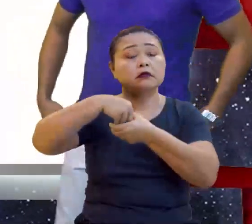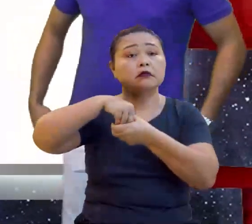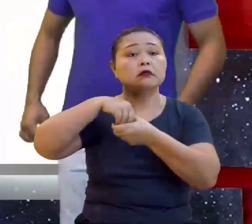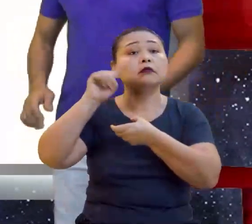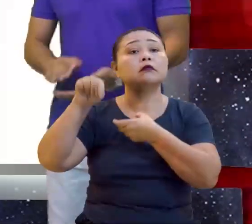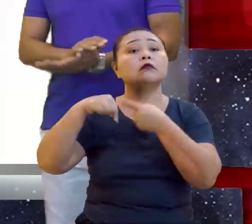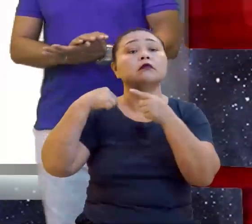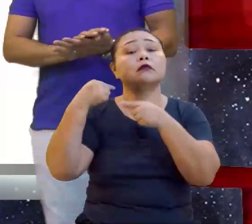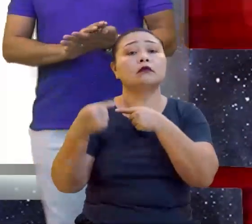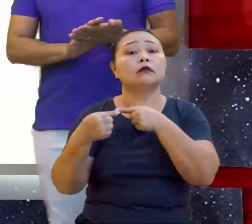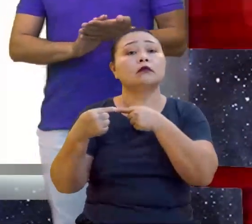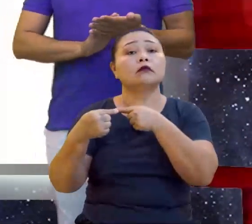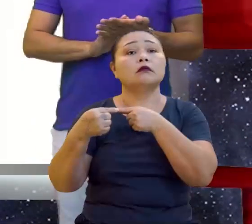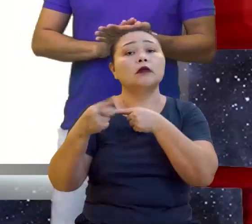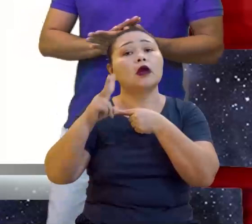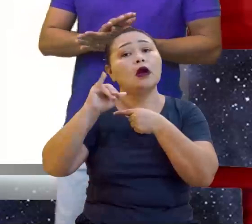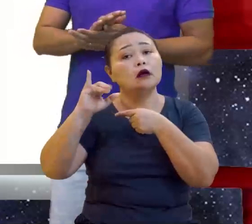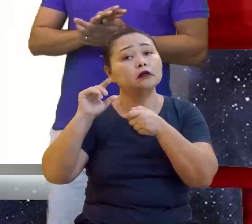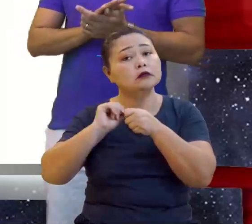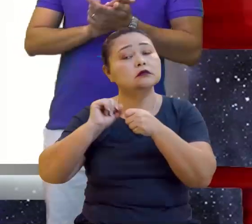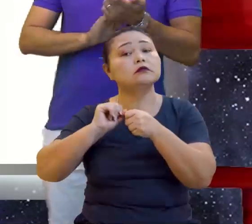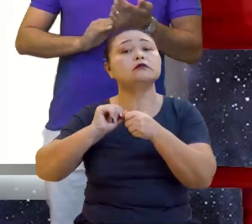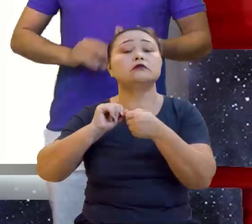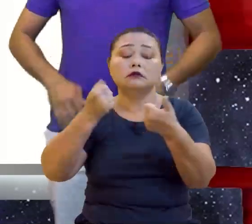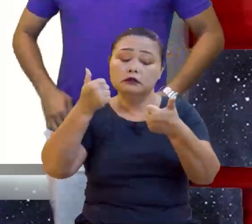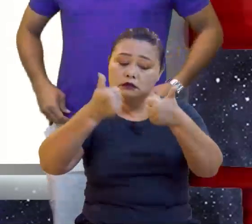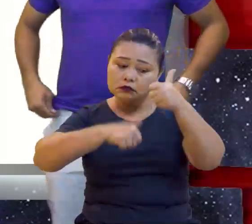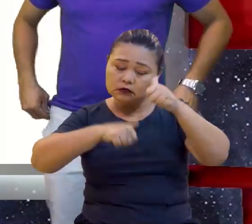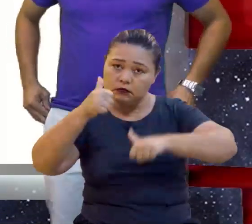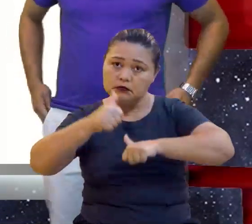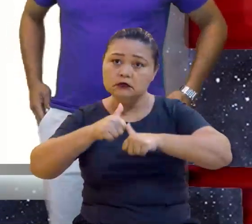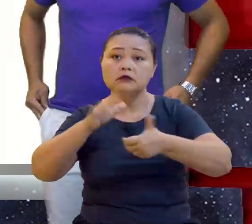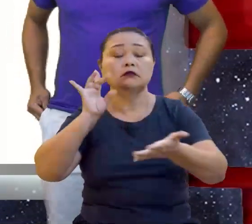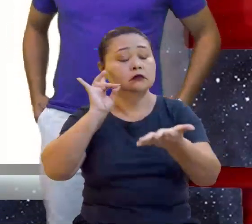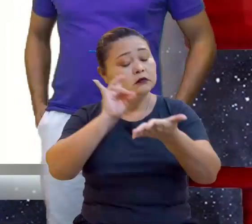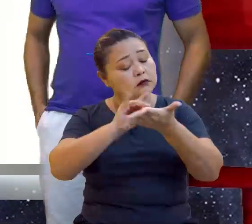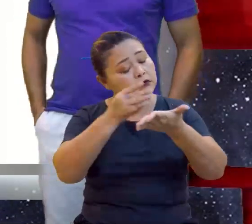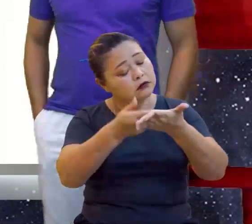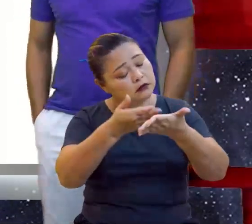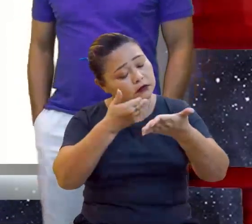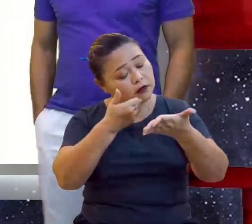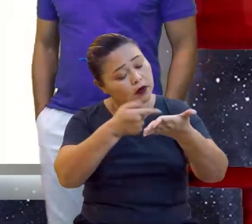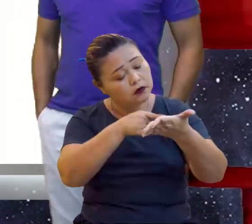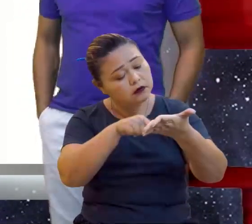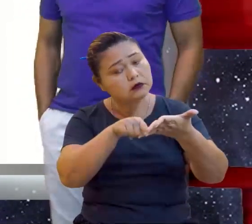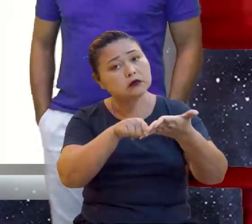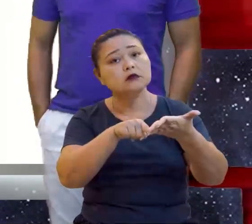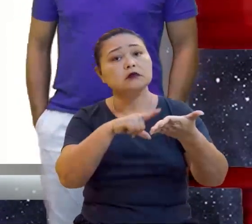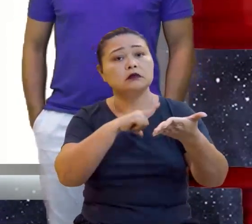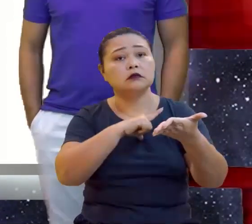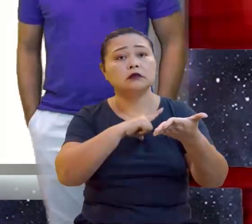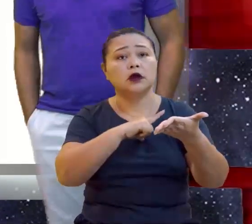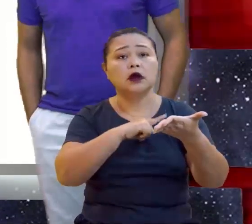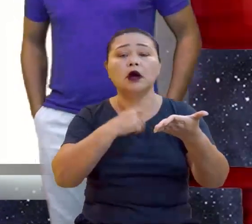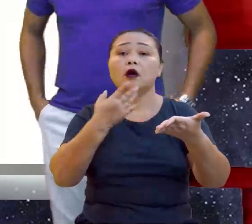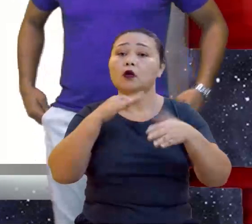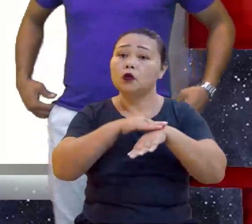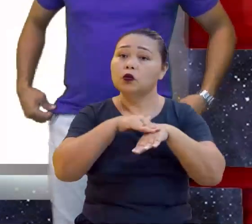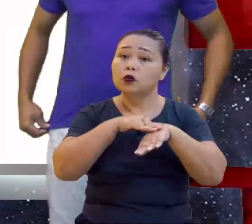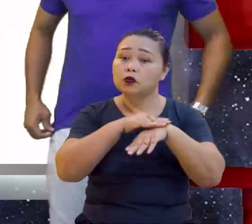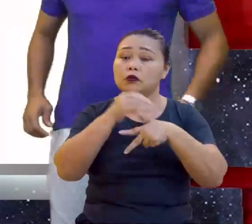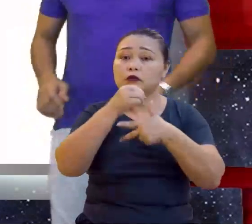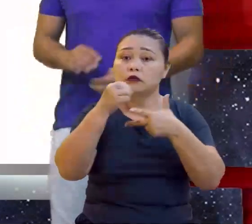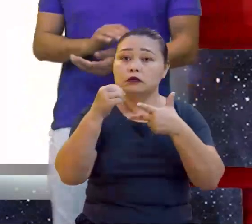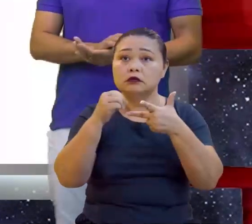aí a gente vai analisar o que realmente a nossa questão está pedindo, né? Porque esse aqui é um item, né? Quando a gente conversa sobre Enem